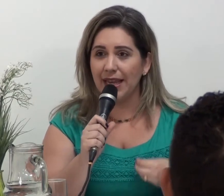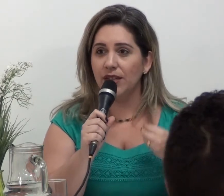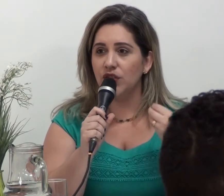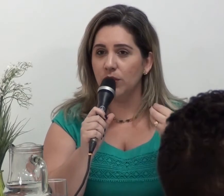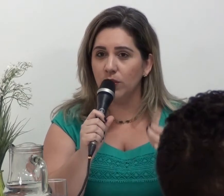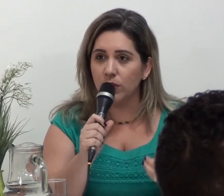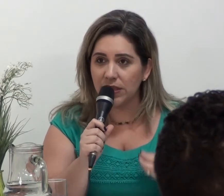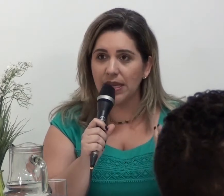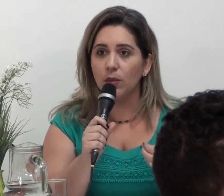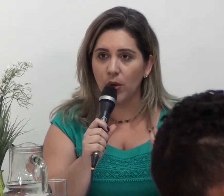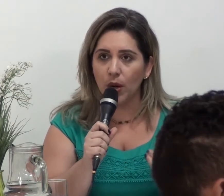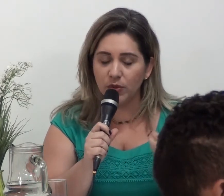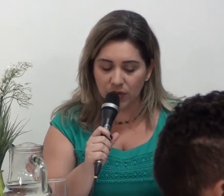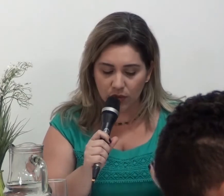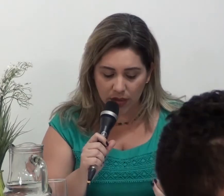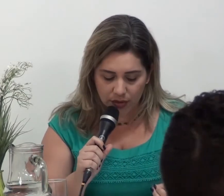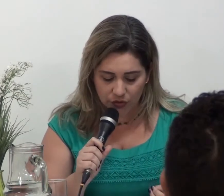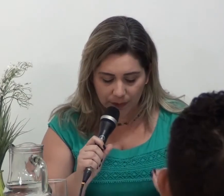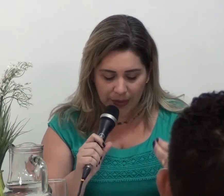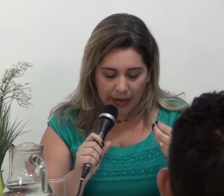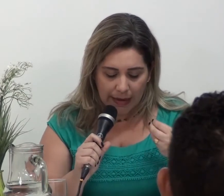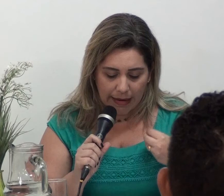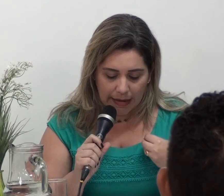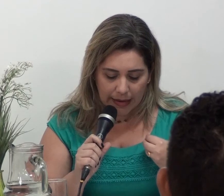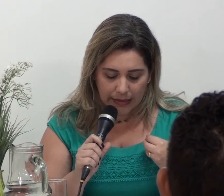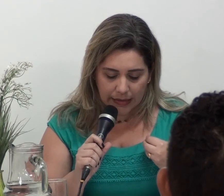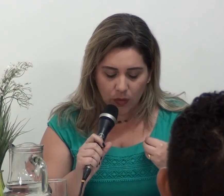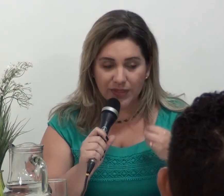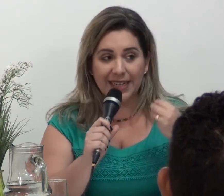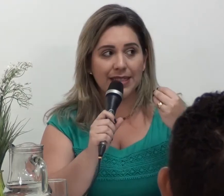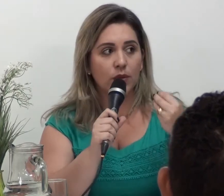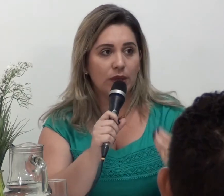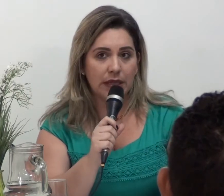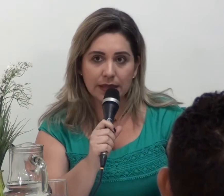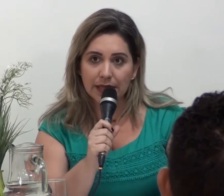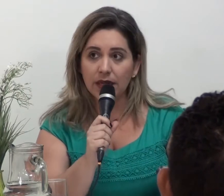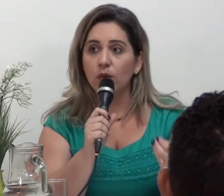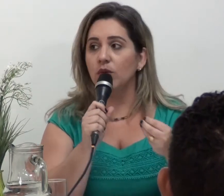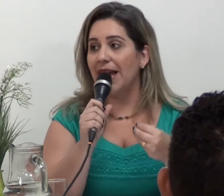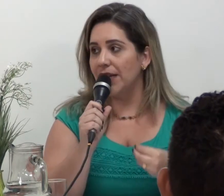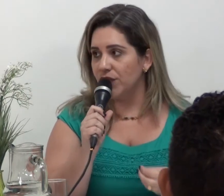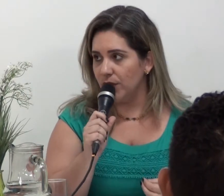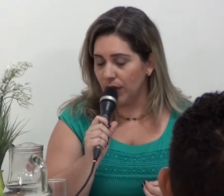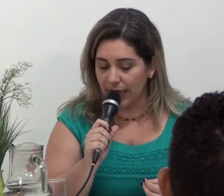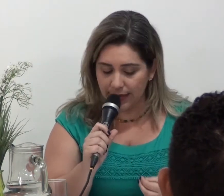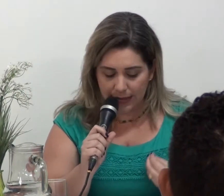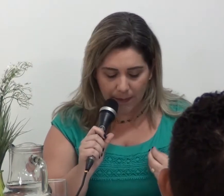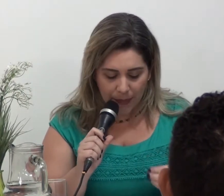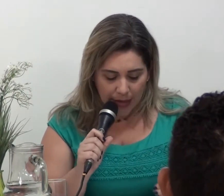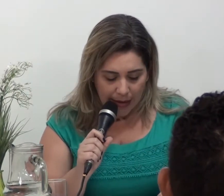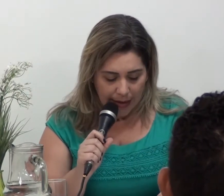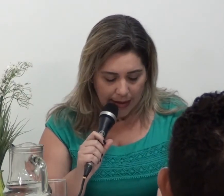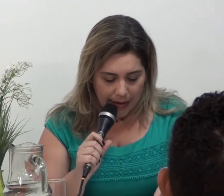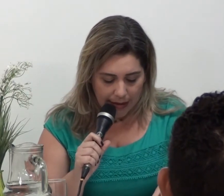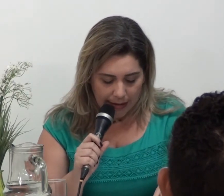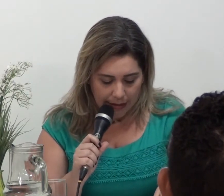o adolescente, o seu próprio estudante, encontrar segurança e não um lugar de